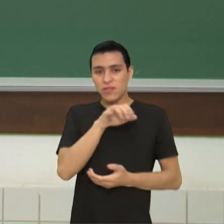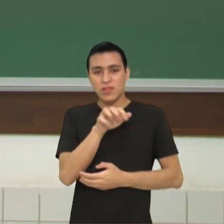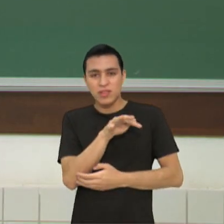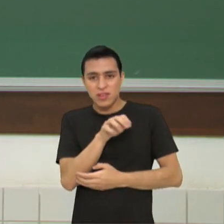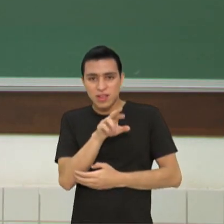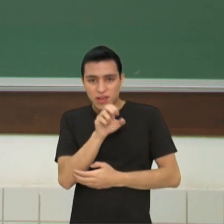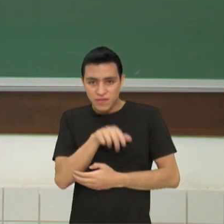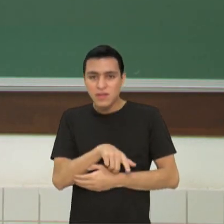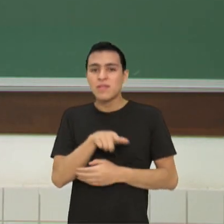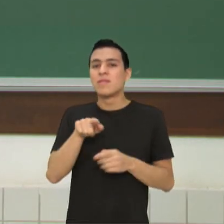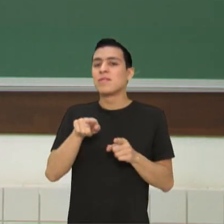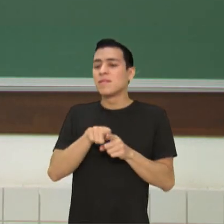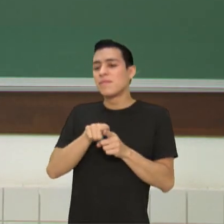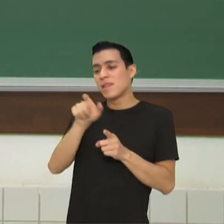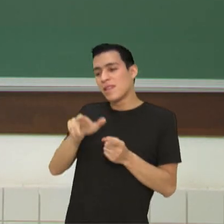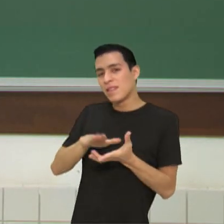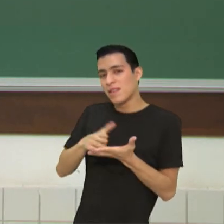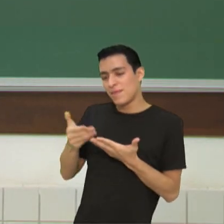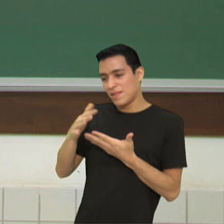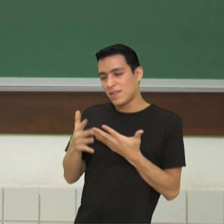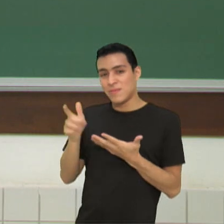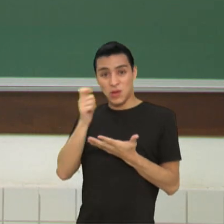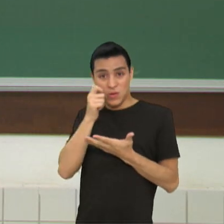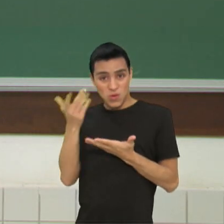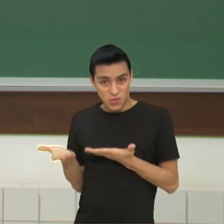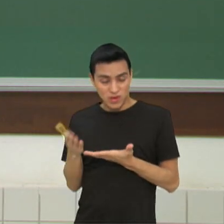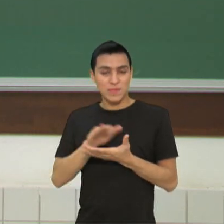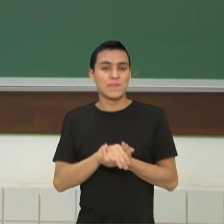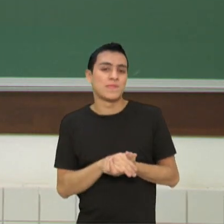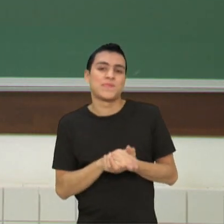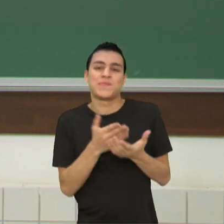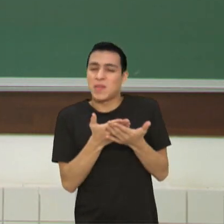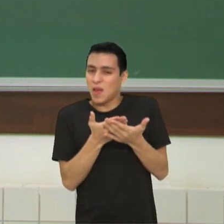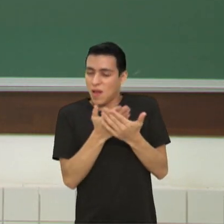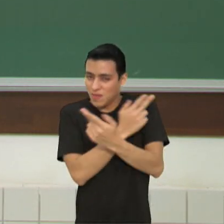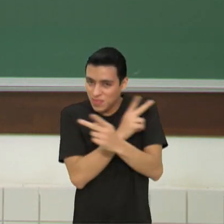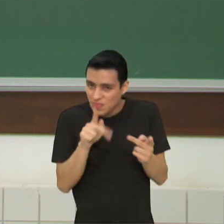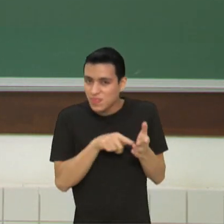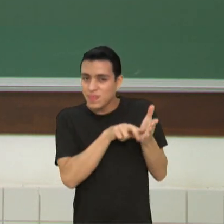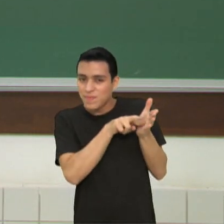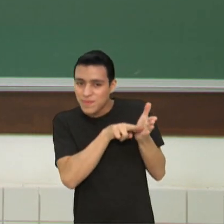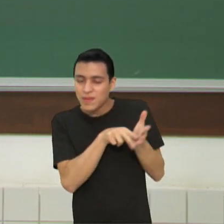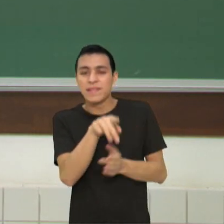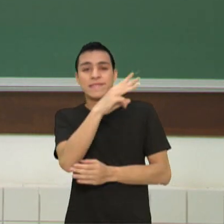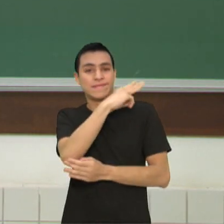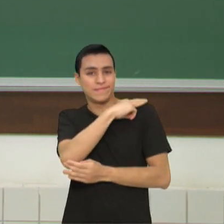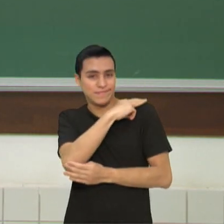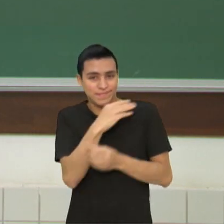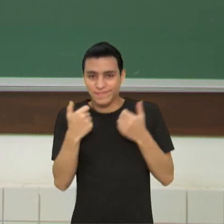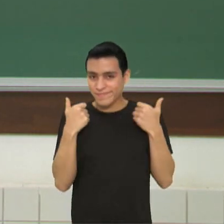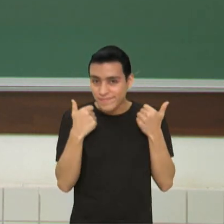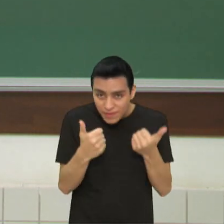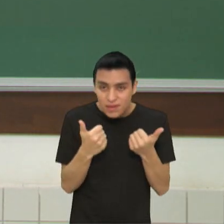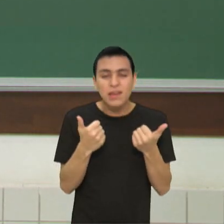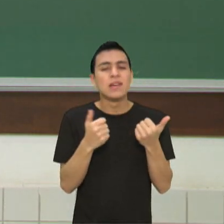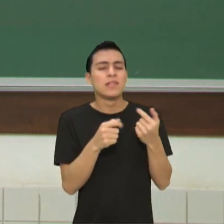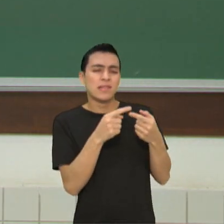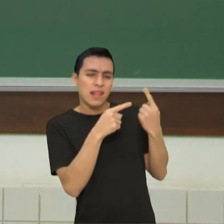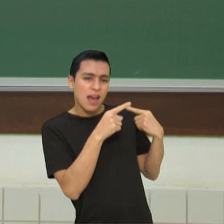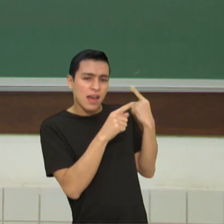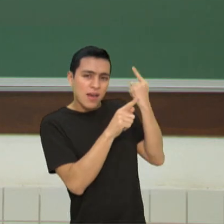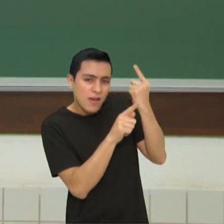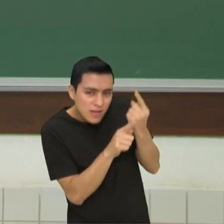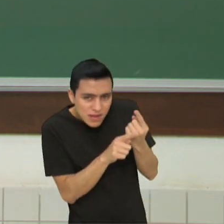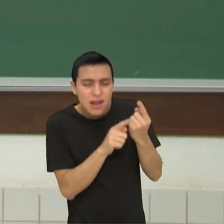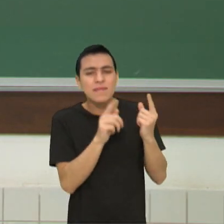ensino médio. A gente já se viu uma vez, teve aquela situação que a professora Folha precisou de uma ajuda, né? Agora estou aqui de novo para fazer